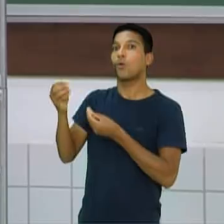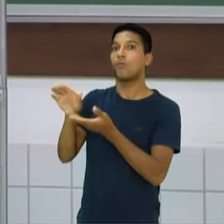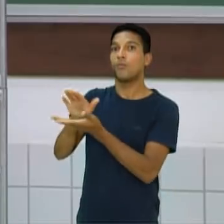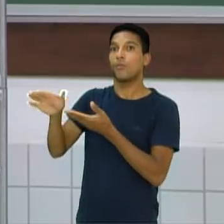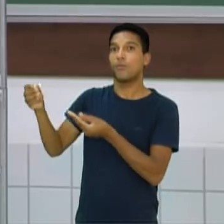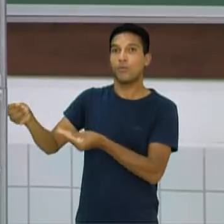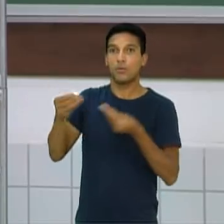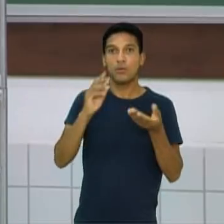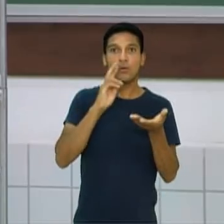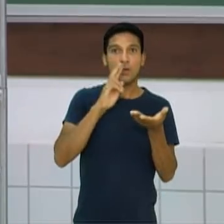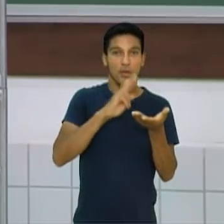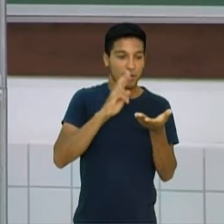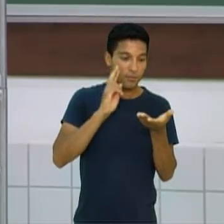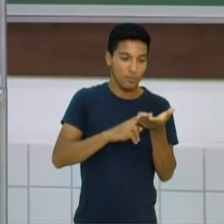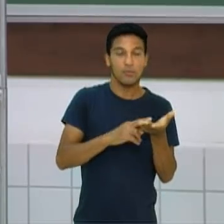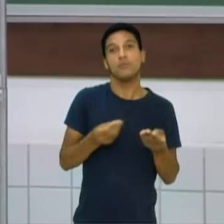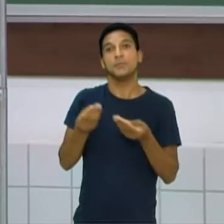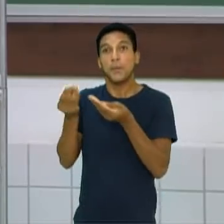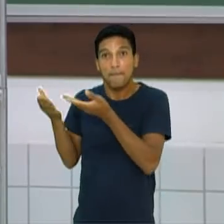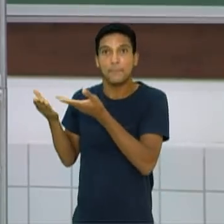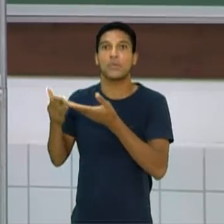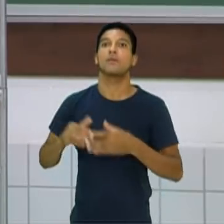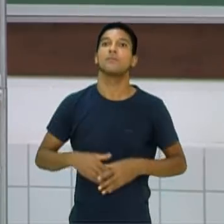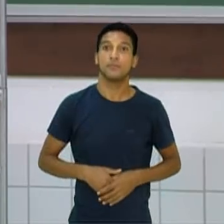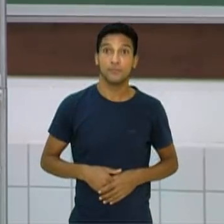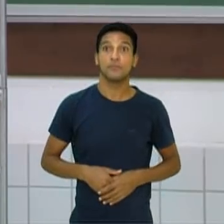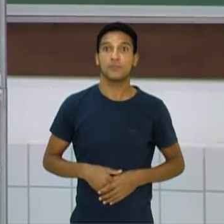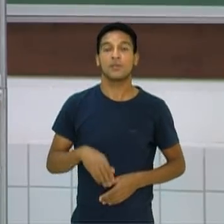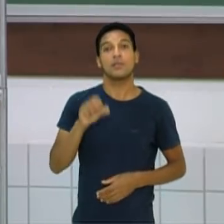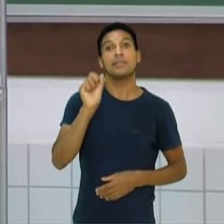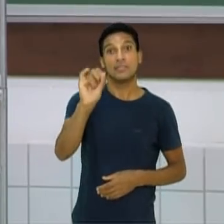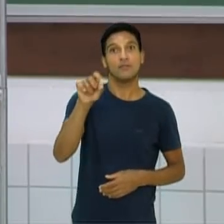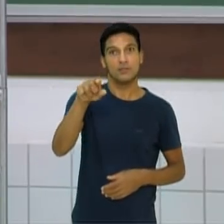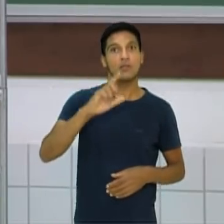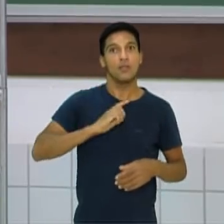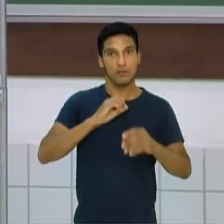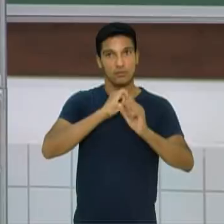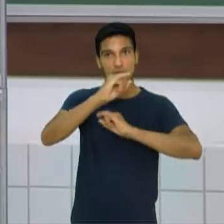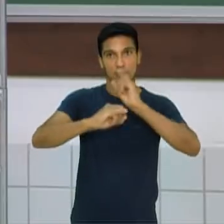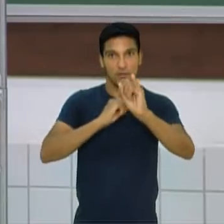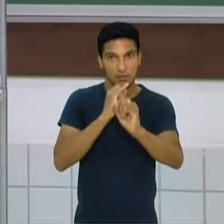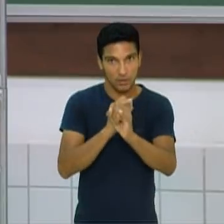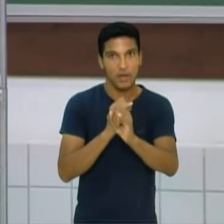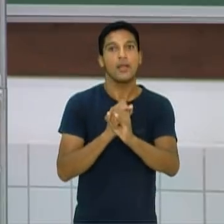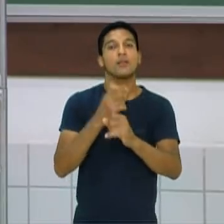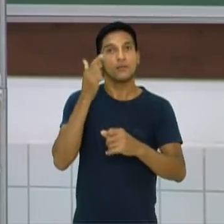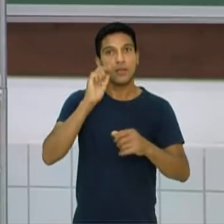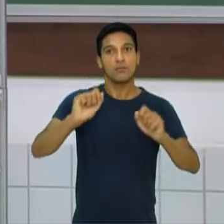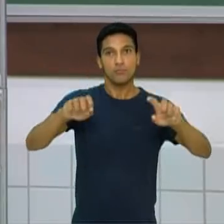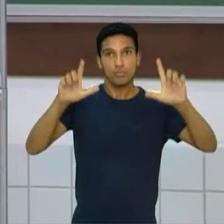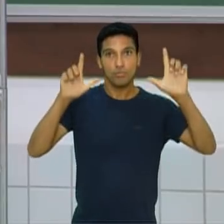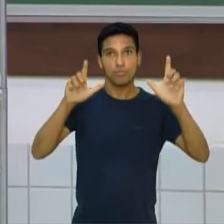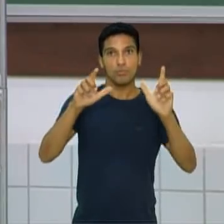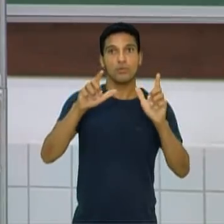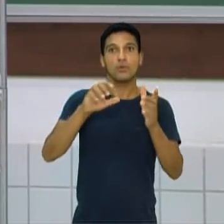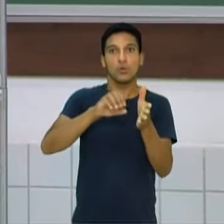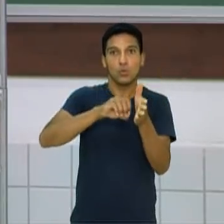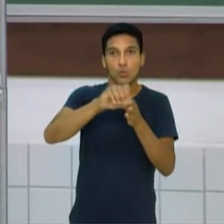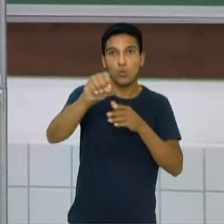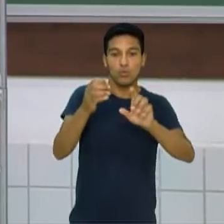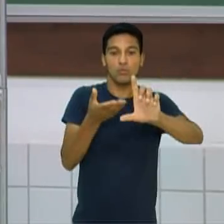atividades impressas. Agora, se você está assistindo pela internet ou tem acesso à internet, está usando o Google